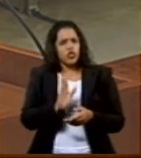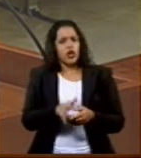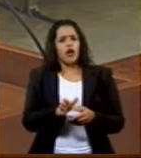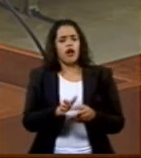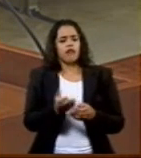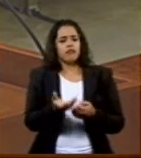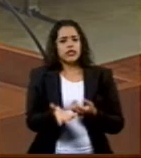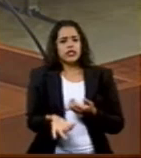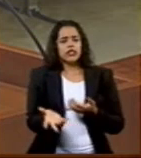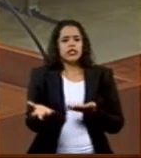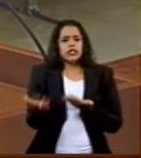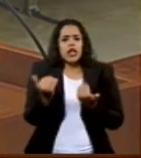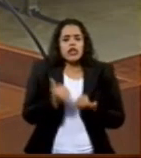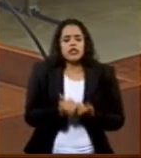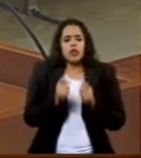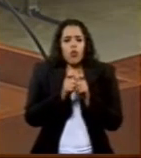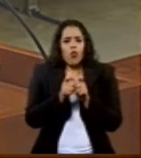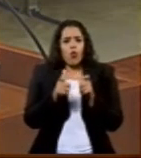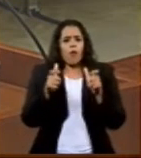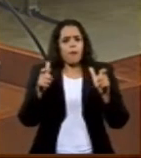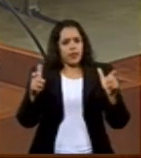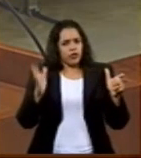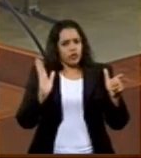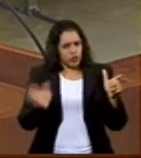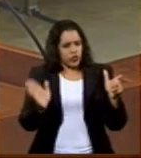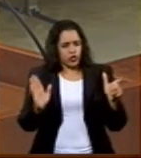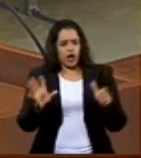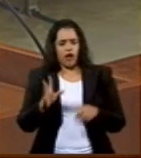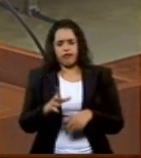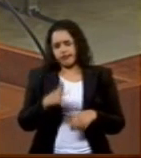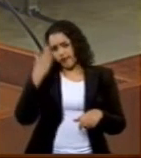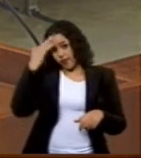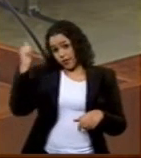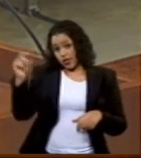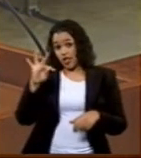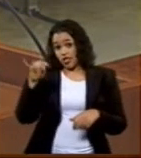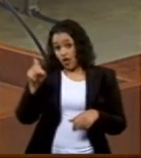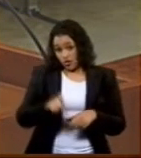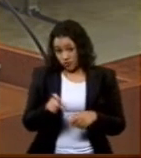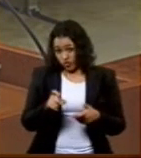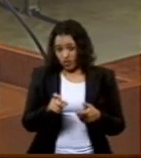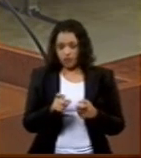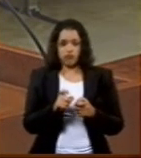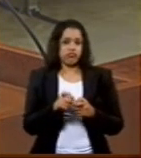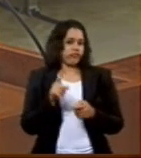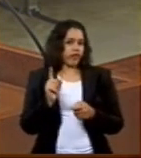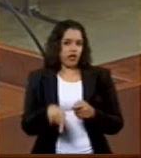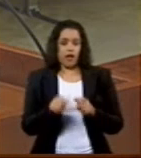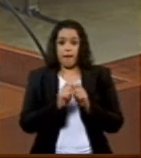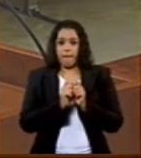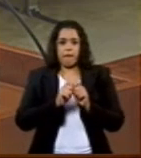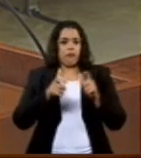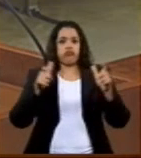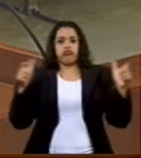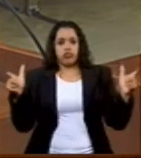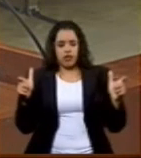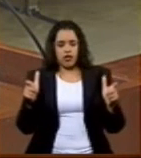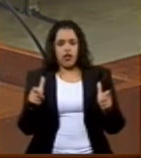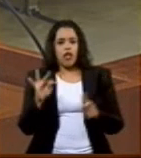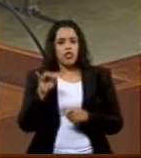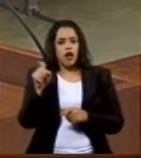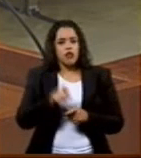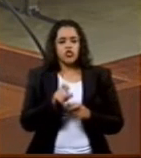um aumento nas já conhecidas tarifas, que são as maiores, uma das maiores do mundo, que são as nossas